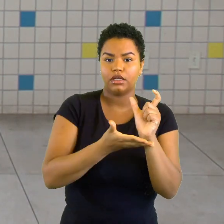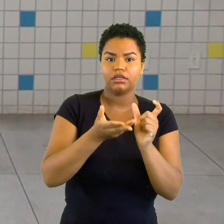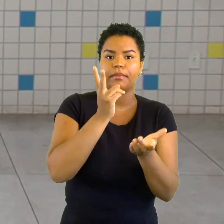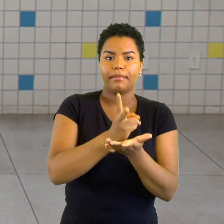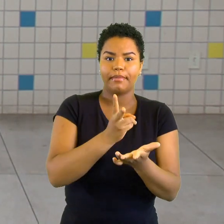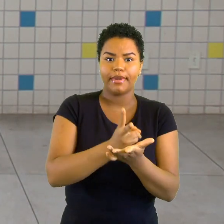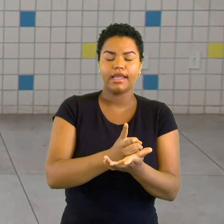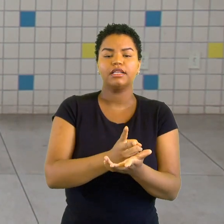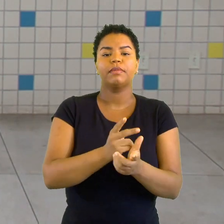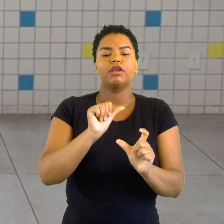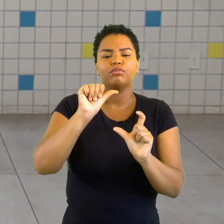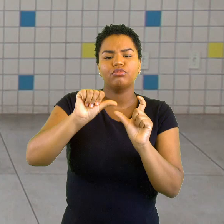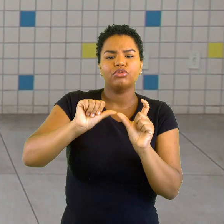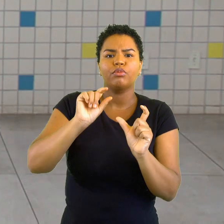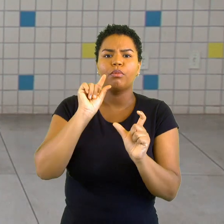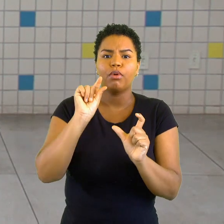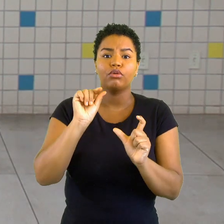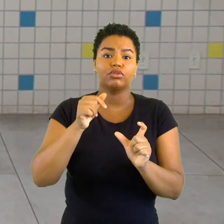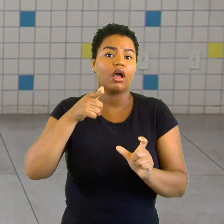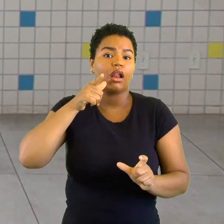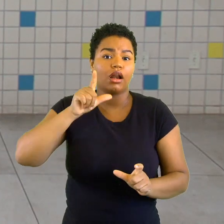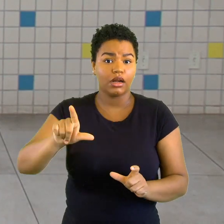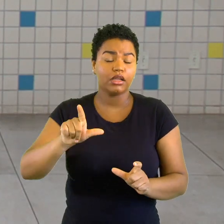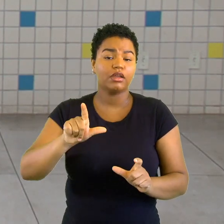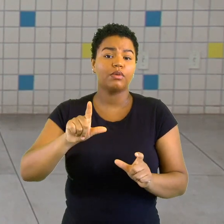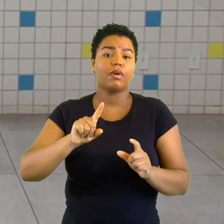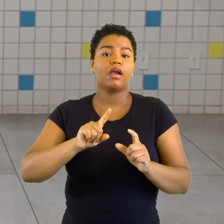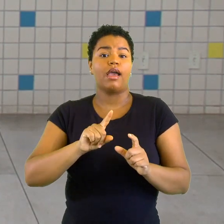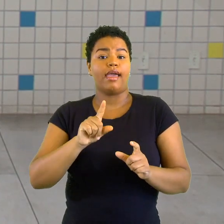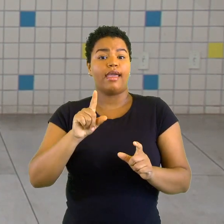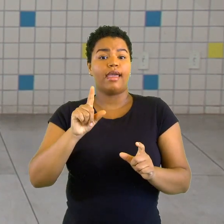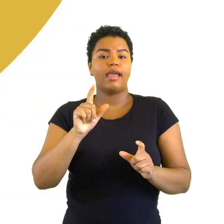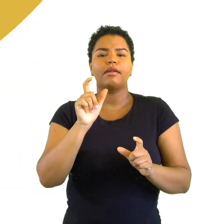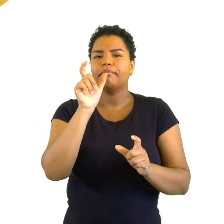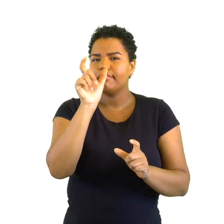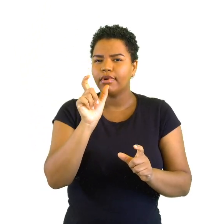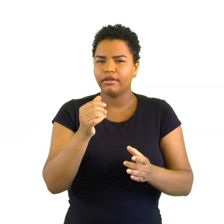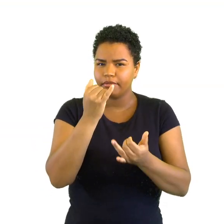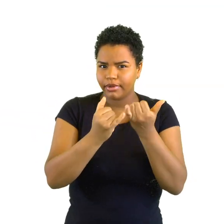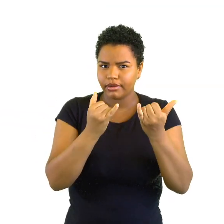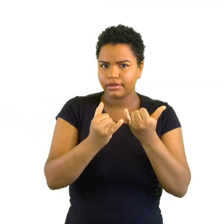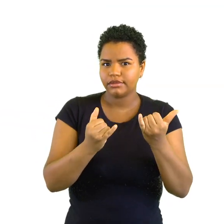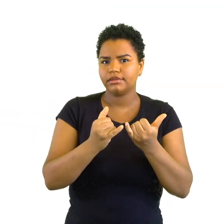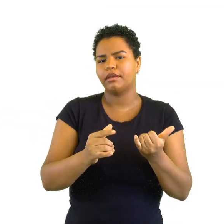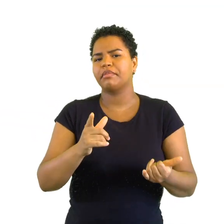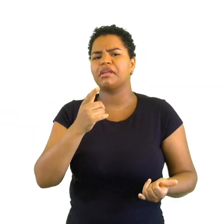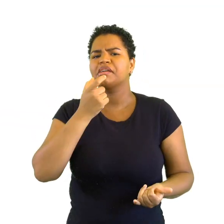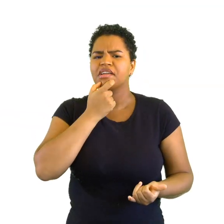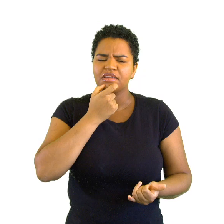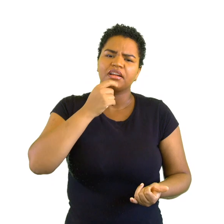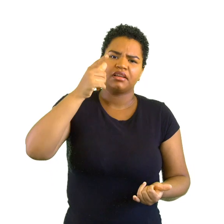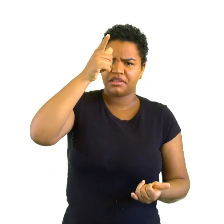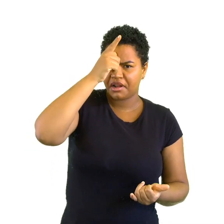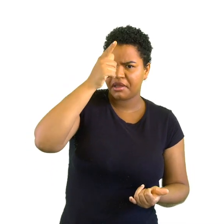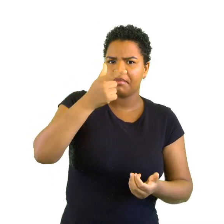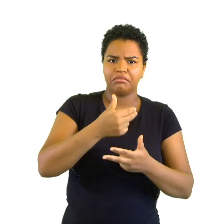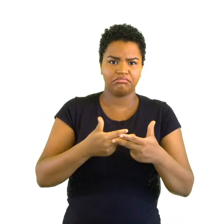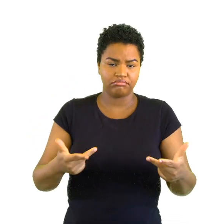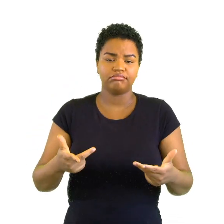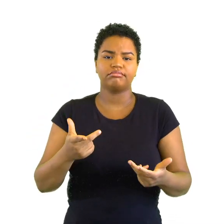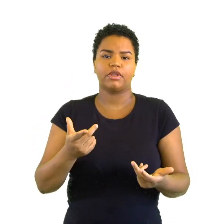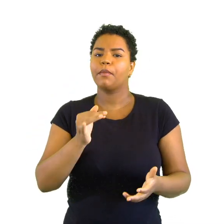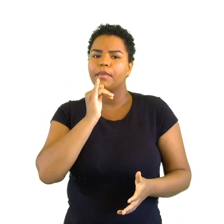alemã, independente do idioma, elas são palavras que são parecidas. Como, por exemplo, a palavra